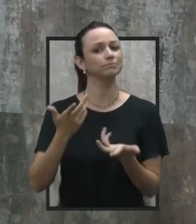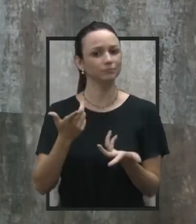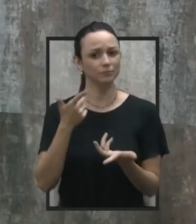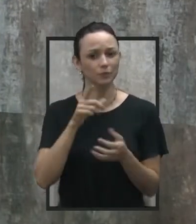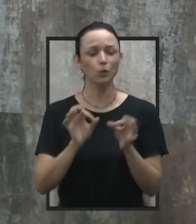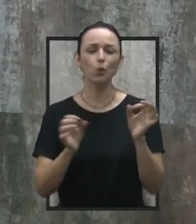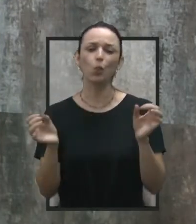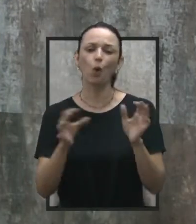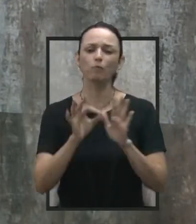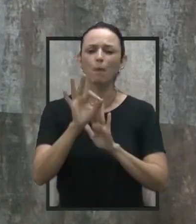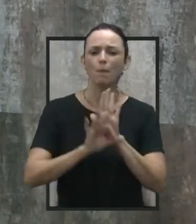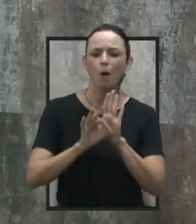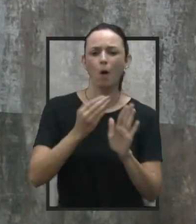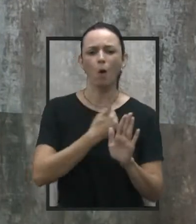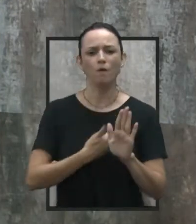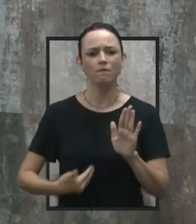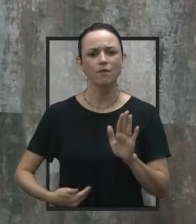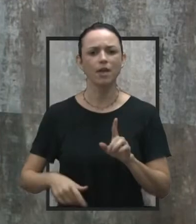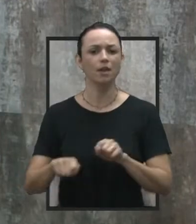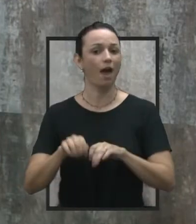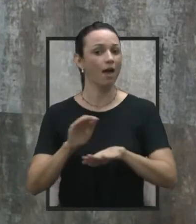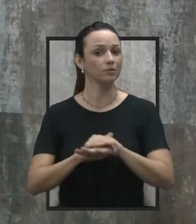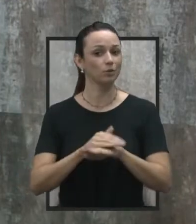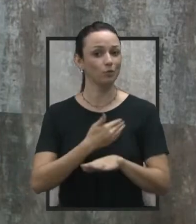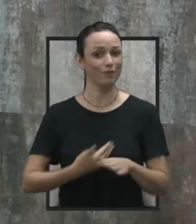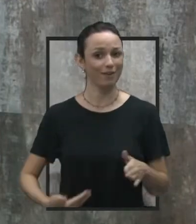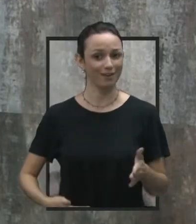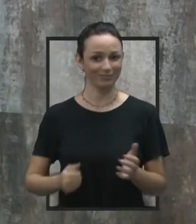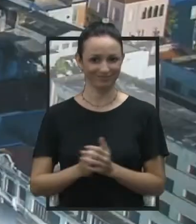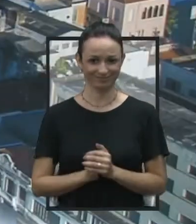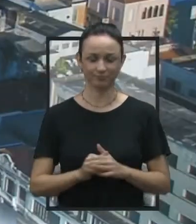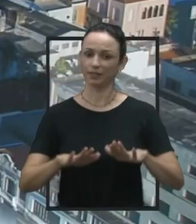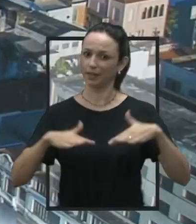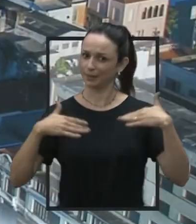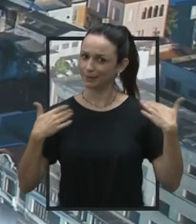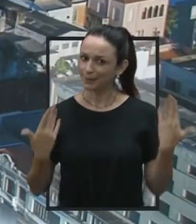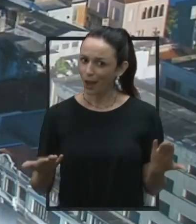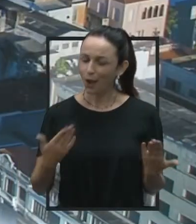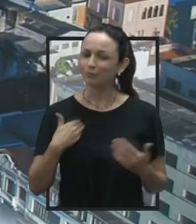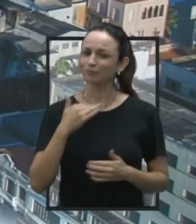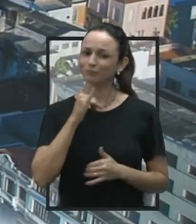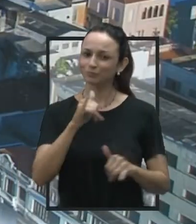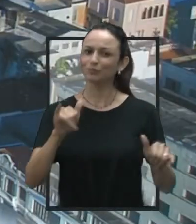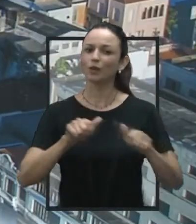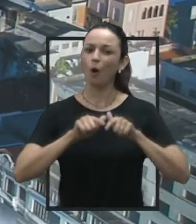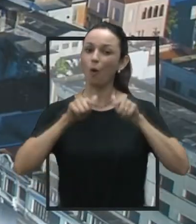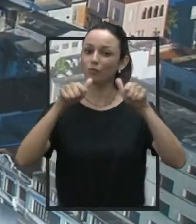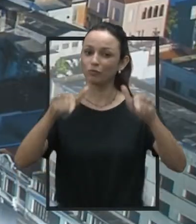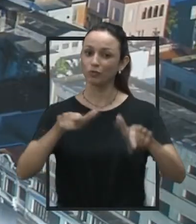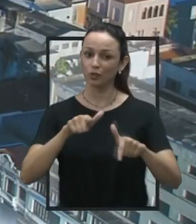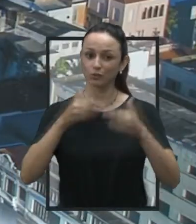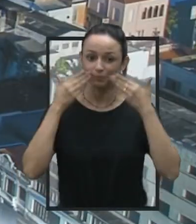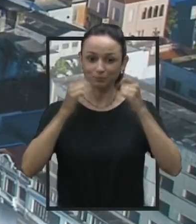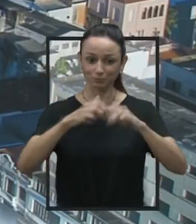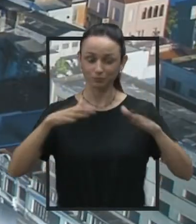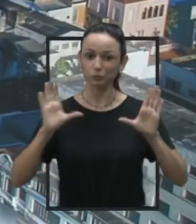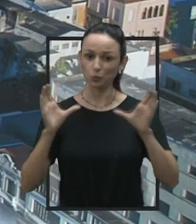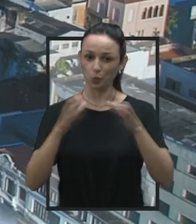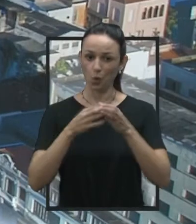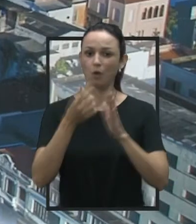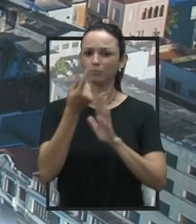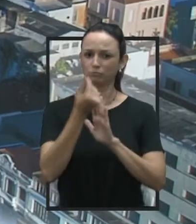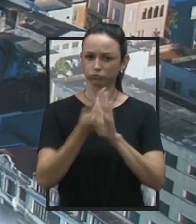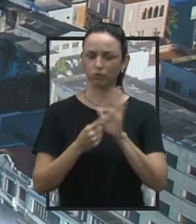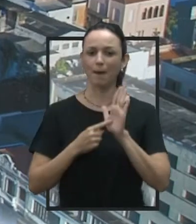em novos programas de governo, em novas ações de governo. Então, reforçando o convite, a audiência pública da Comissão